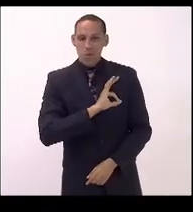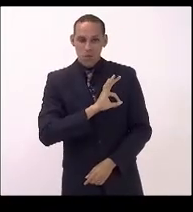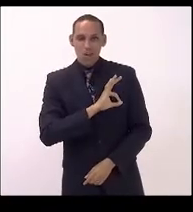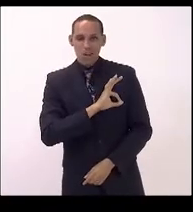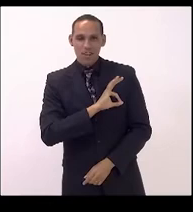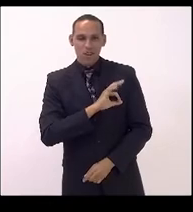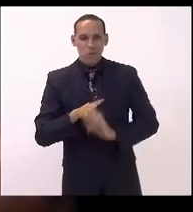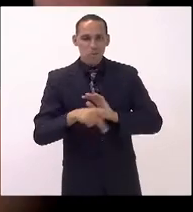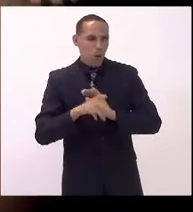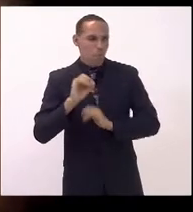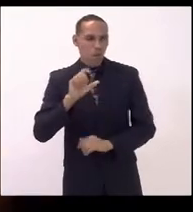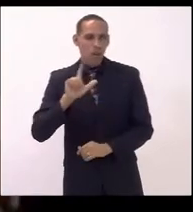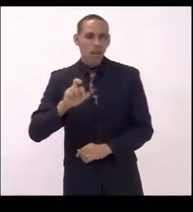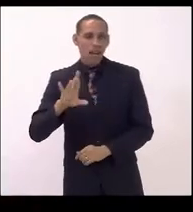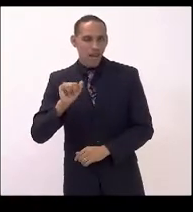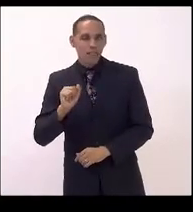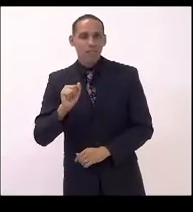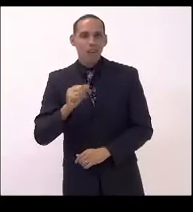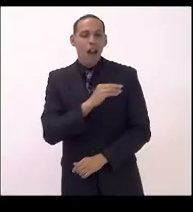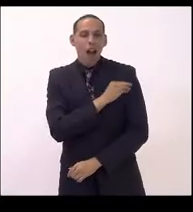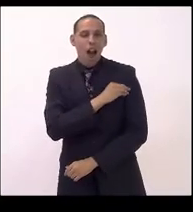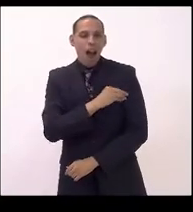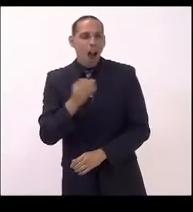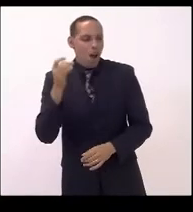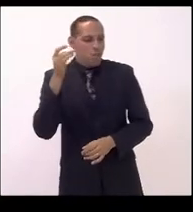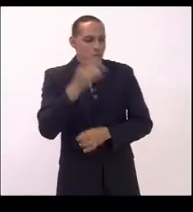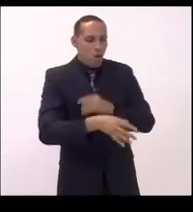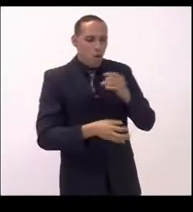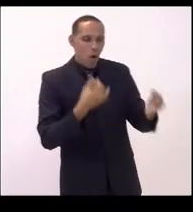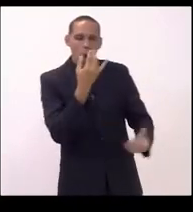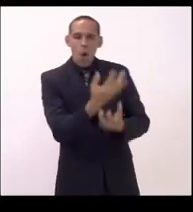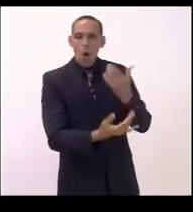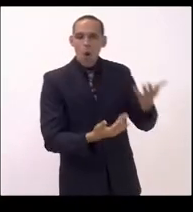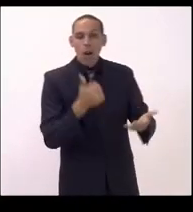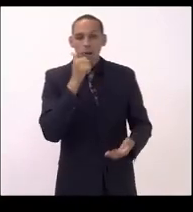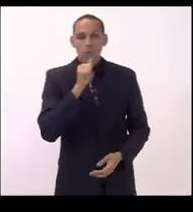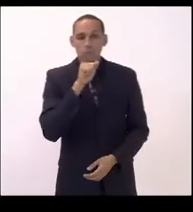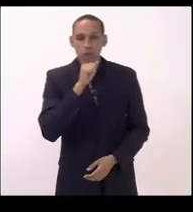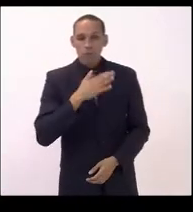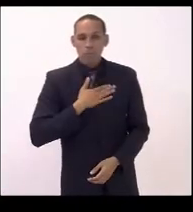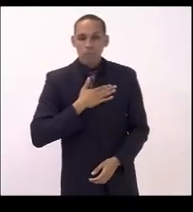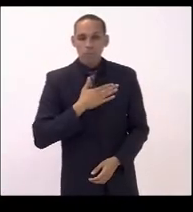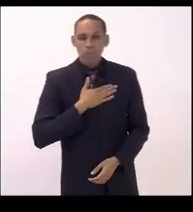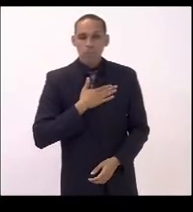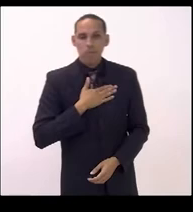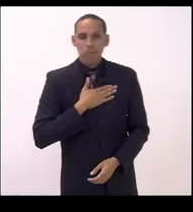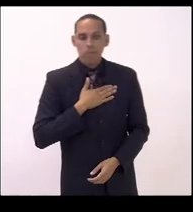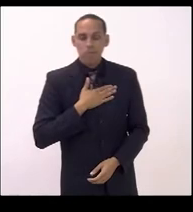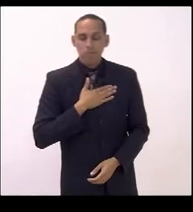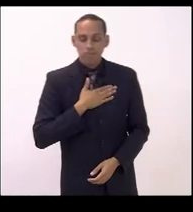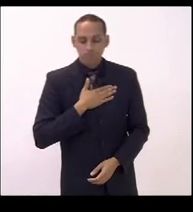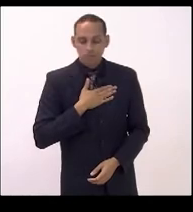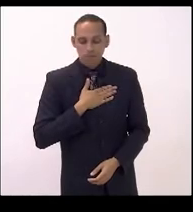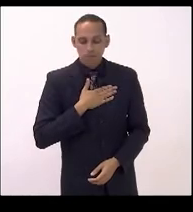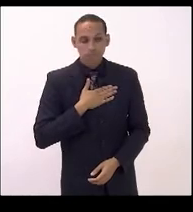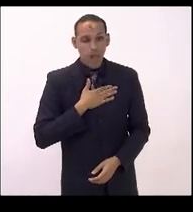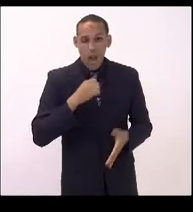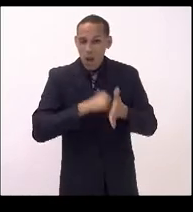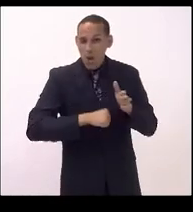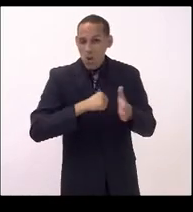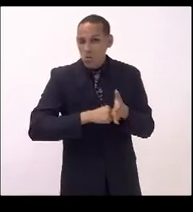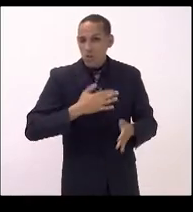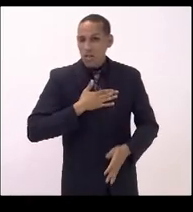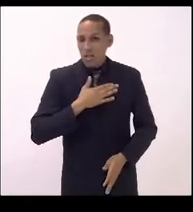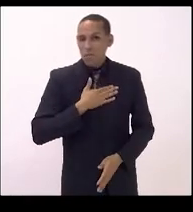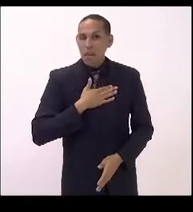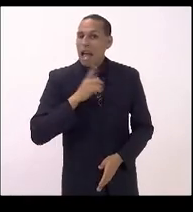Olaria, que jogou álcool no corpo dela e tocou fogo. Essa mulher é minha mãe. A minha agenda de luta sempre foi